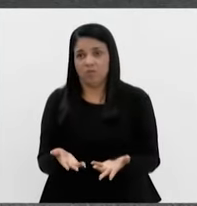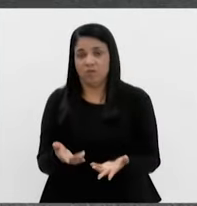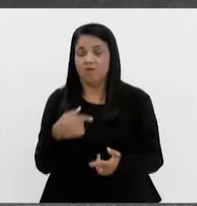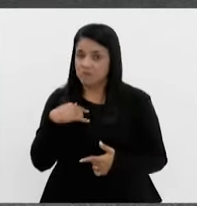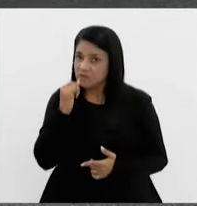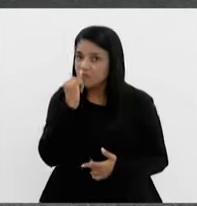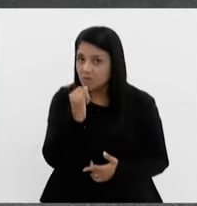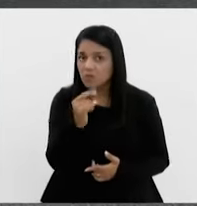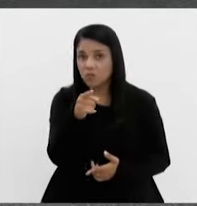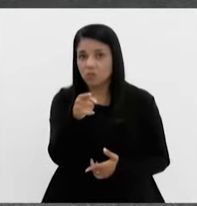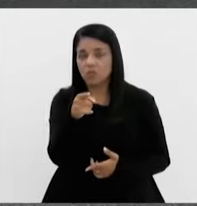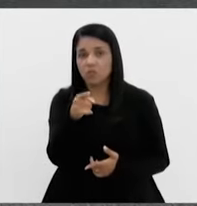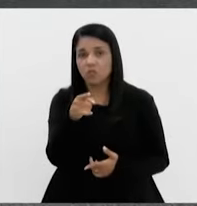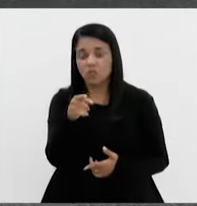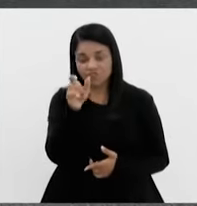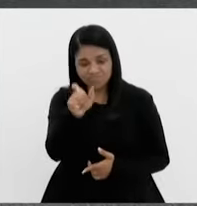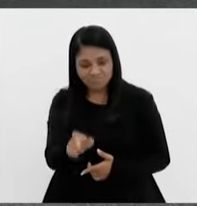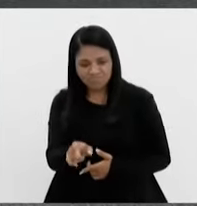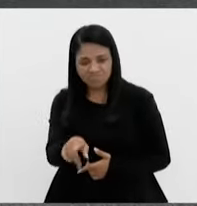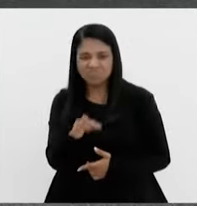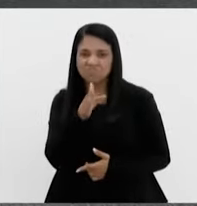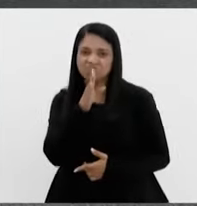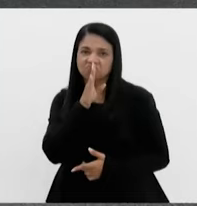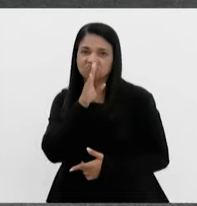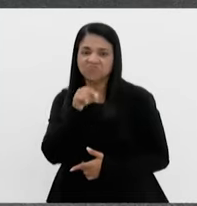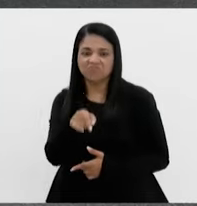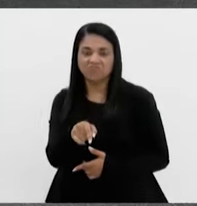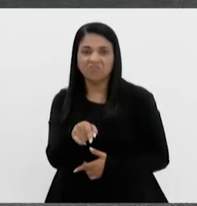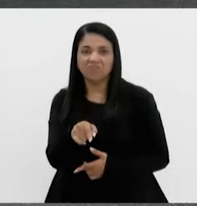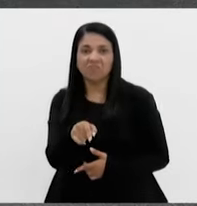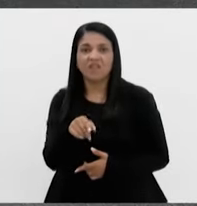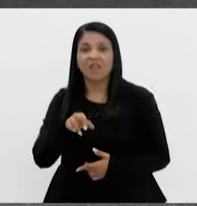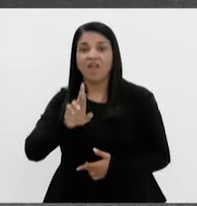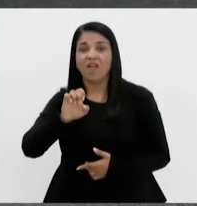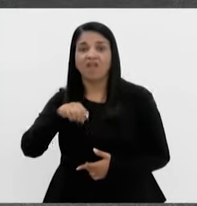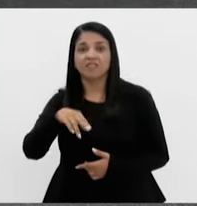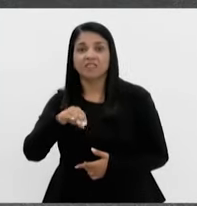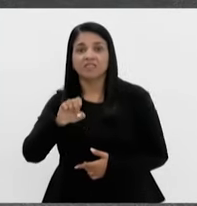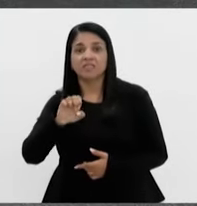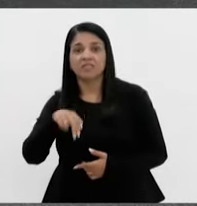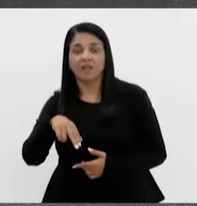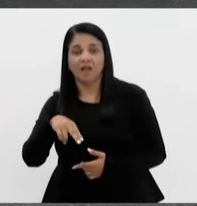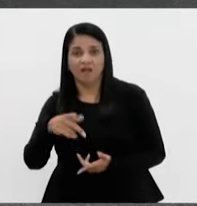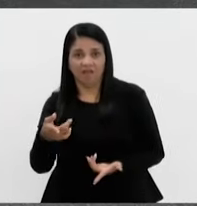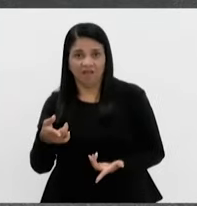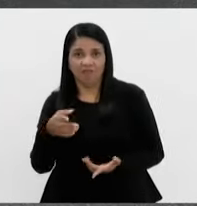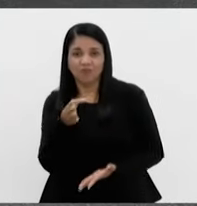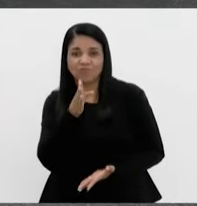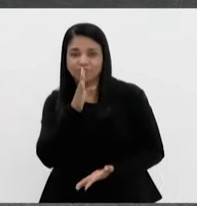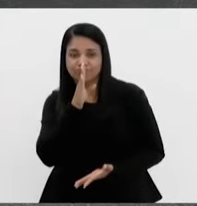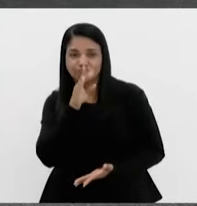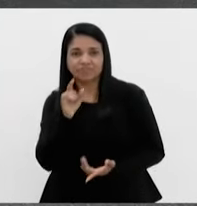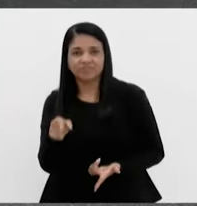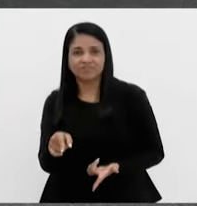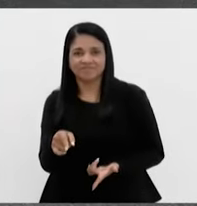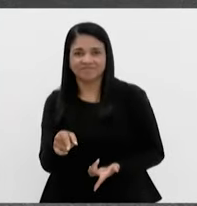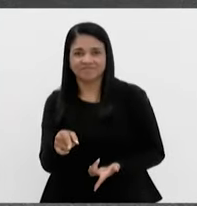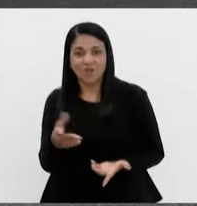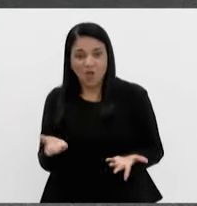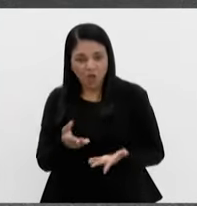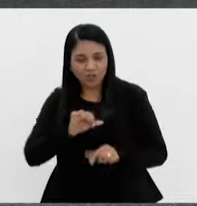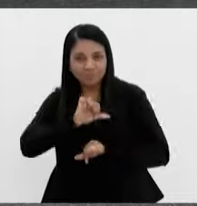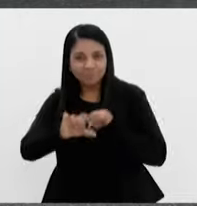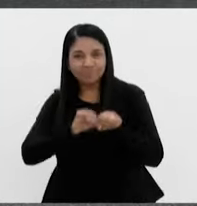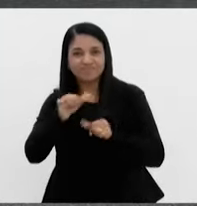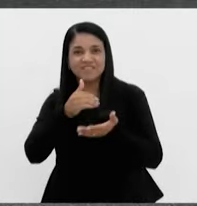nosso aqui realmente sem expressão não produziu nada e hoje ele é secretário municipal de educação e ele né tem